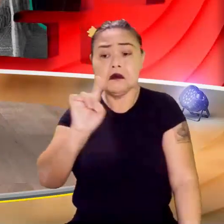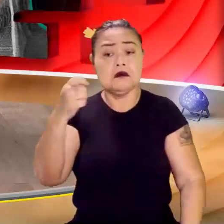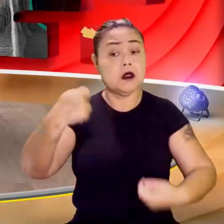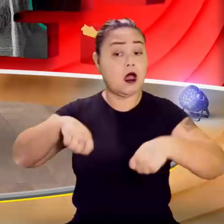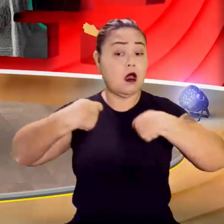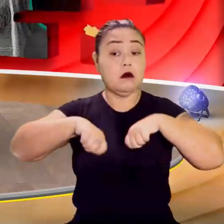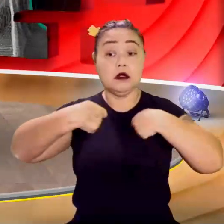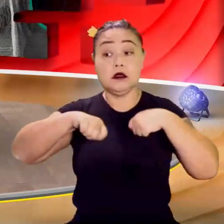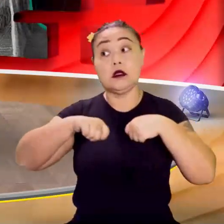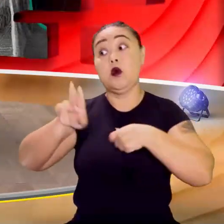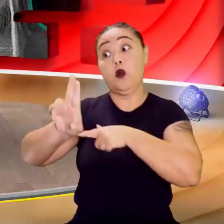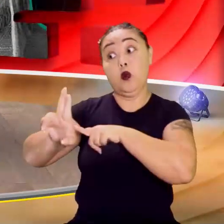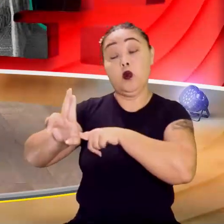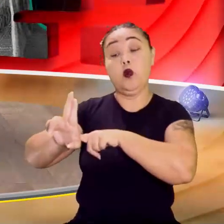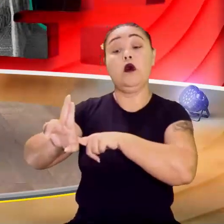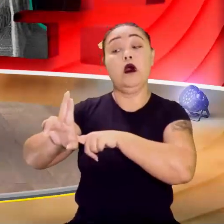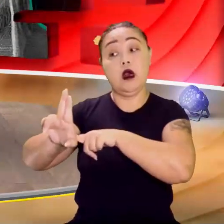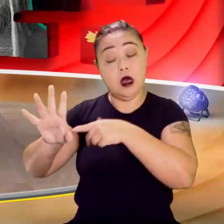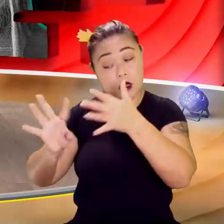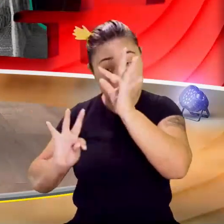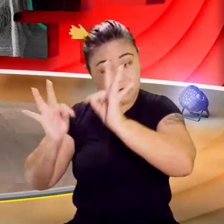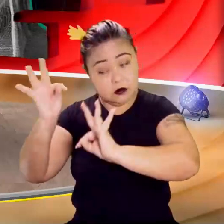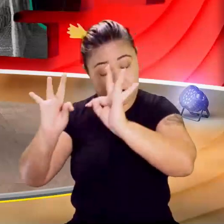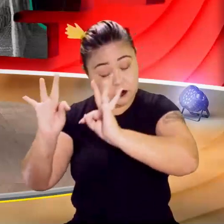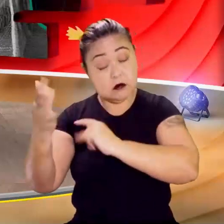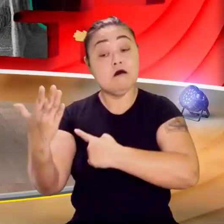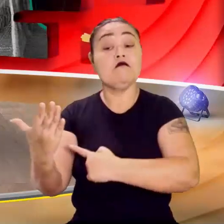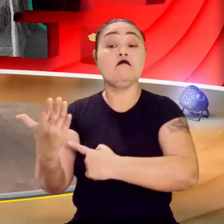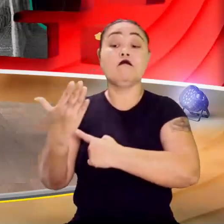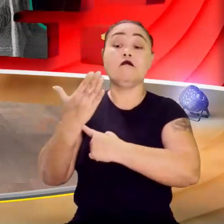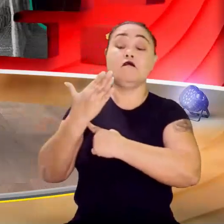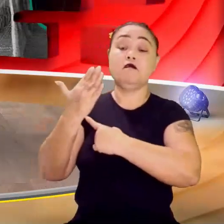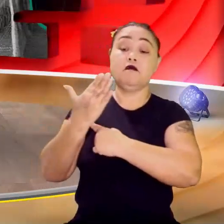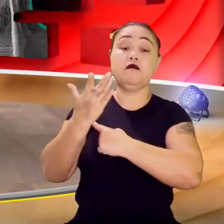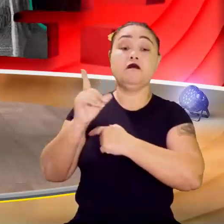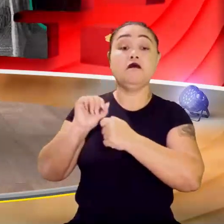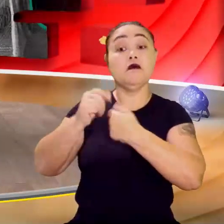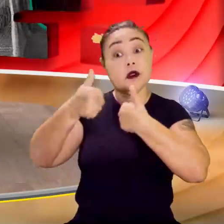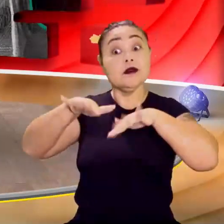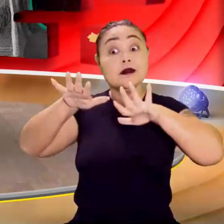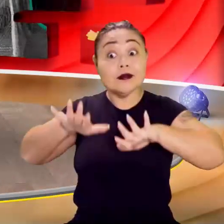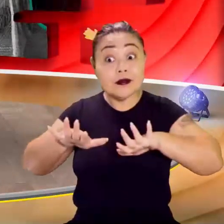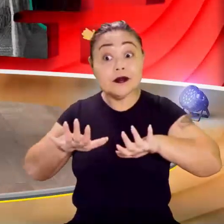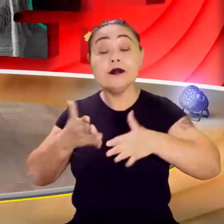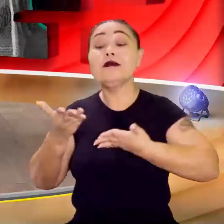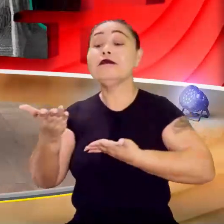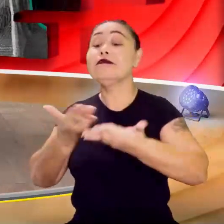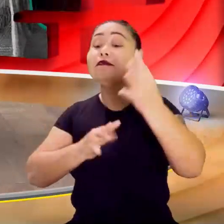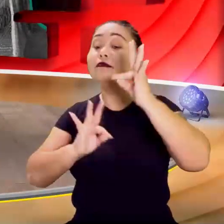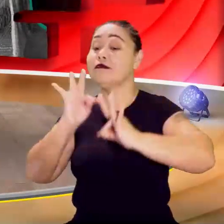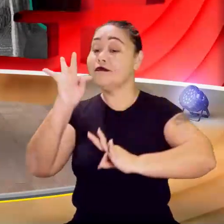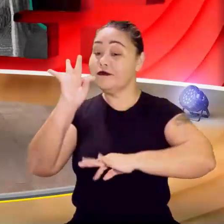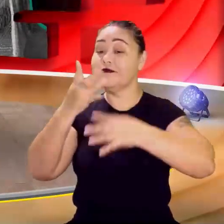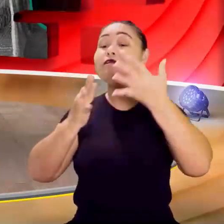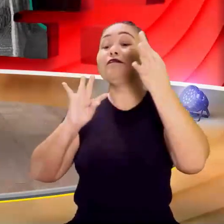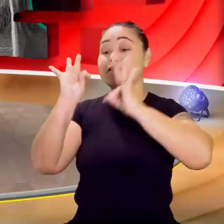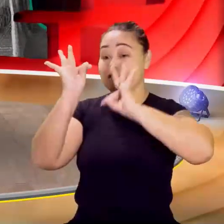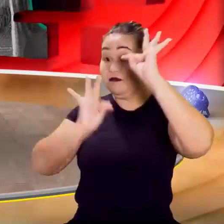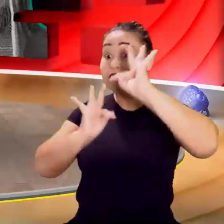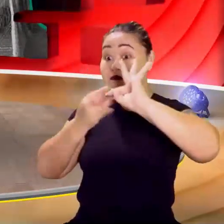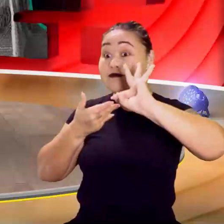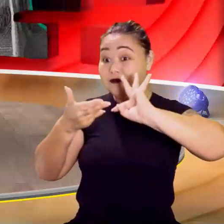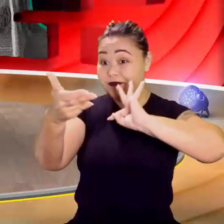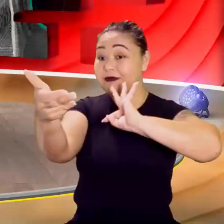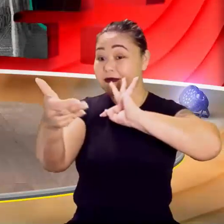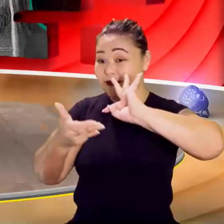não precisamos deixar de usar. A tecnologia veio a nosso favor. E não é à toa que estamos aqui, né? Mediados pela tecnologia.